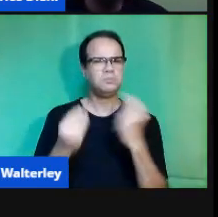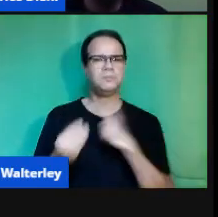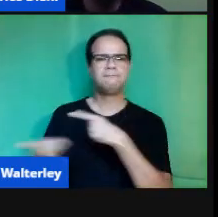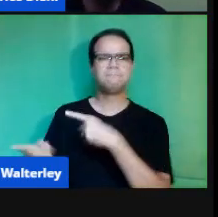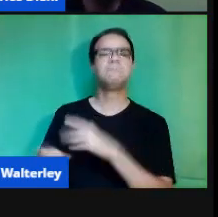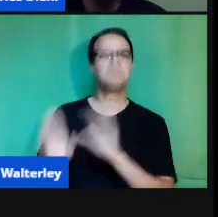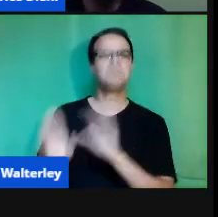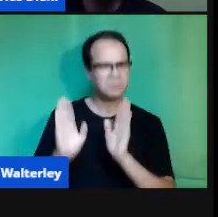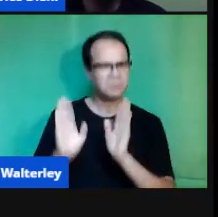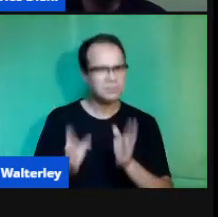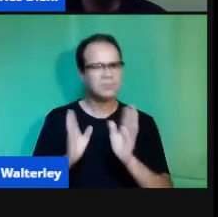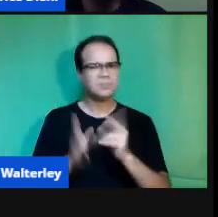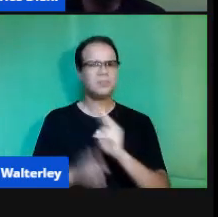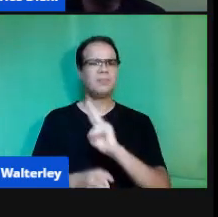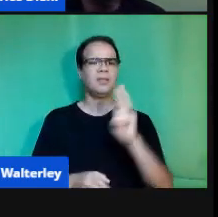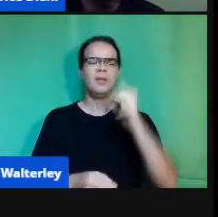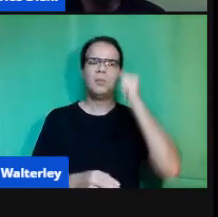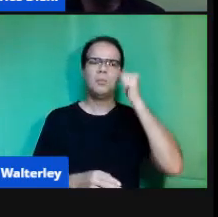fundamental.